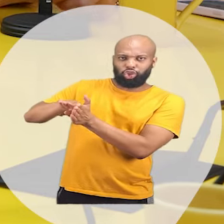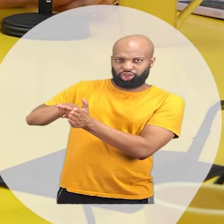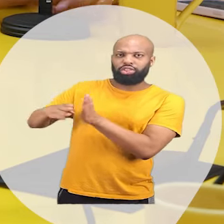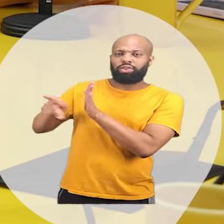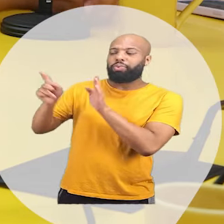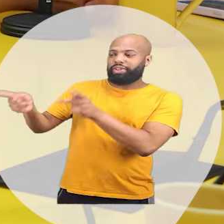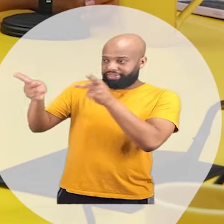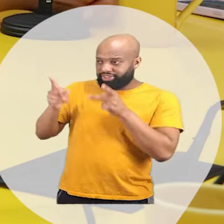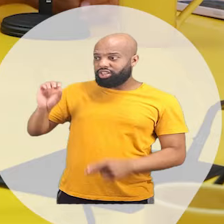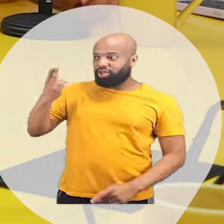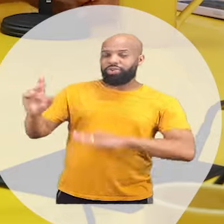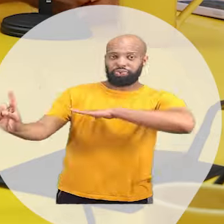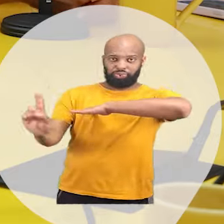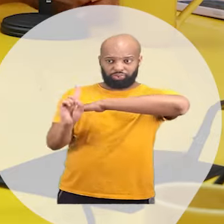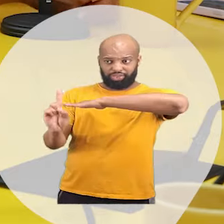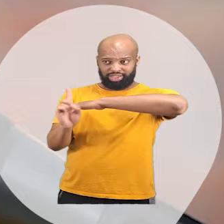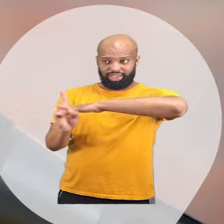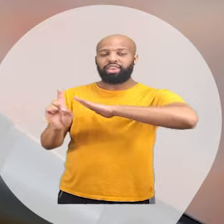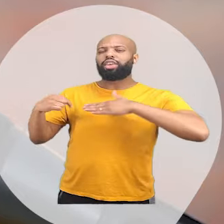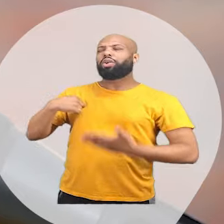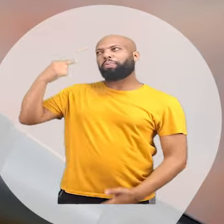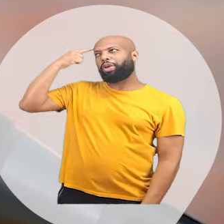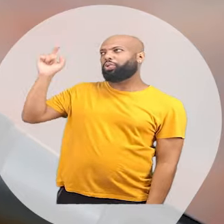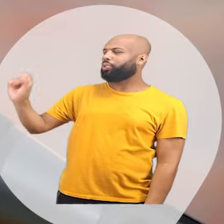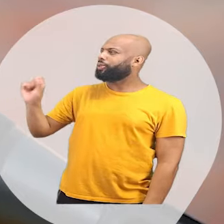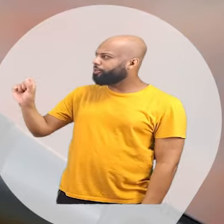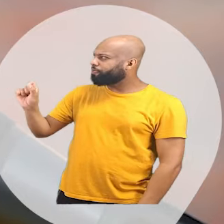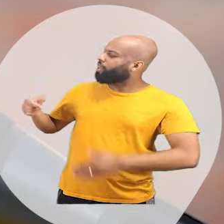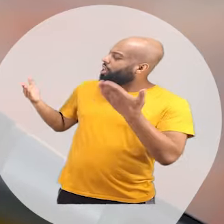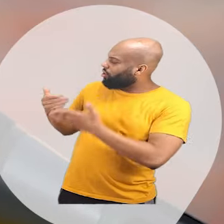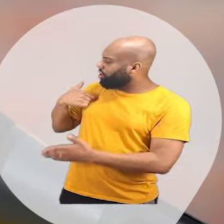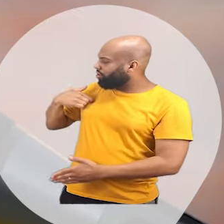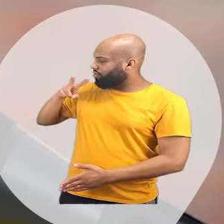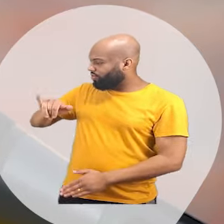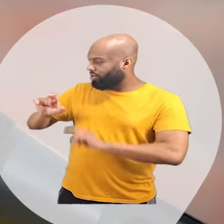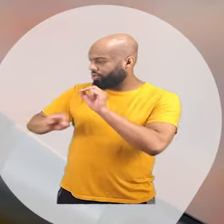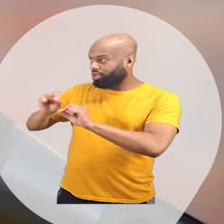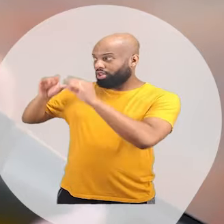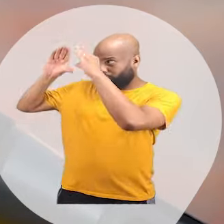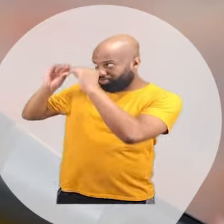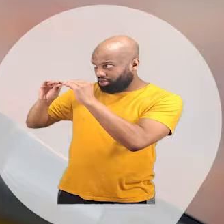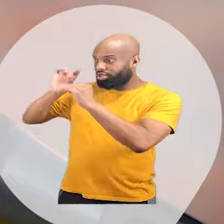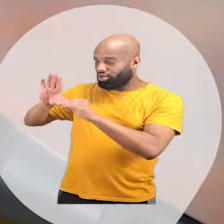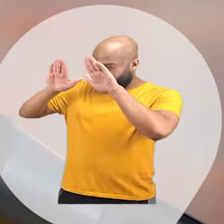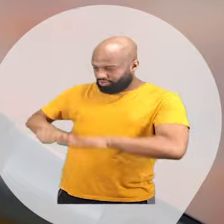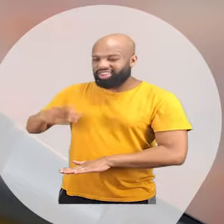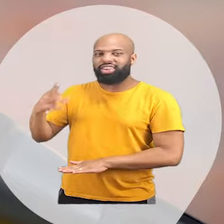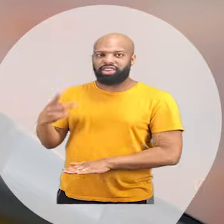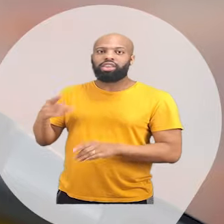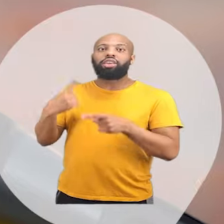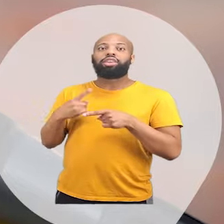chego na visita ou no cliente eu penso agora eu vou desligar eu sou só daqui